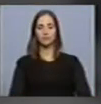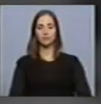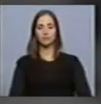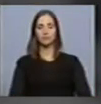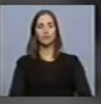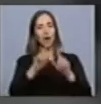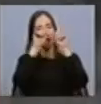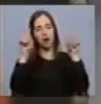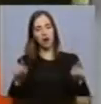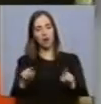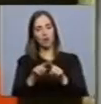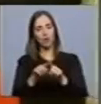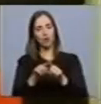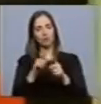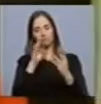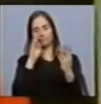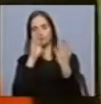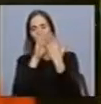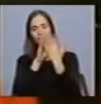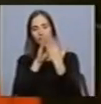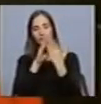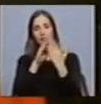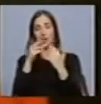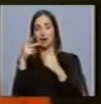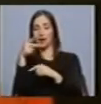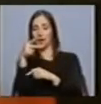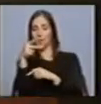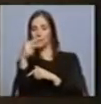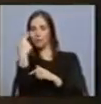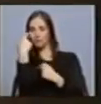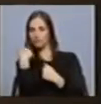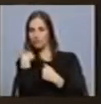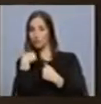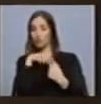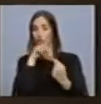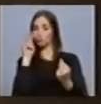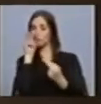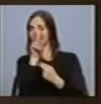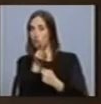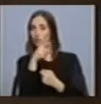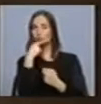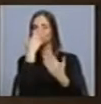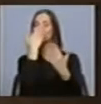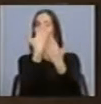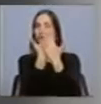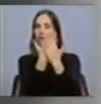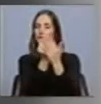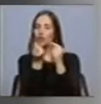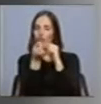Quadros que nos olham nos olhos pelo olho de uma câmara. Nós devolvemos o olhar, de frente, de